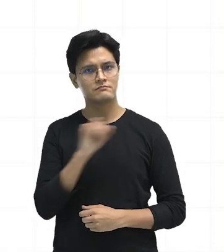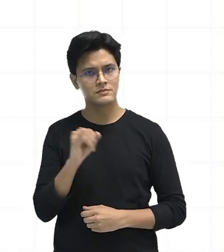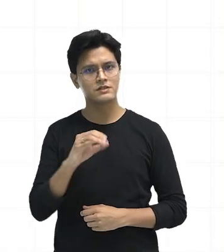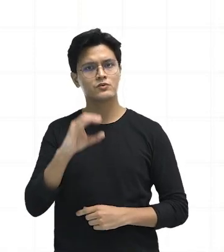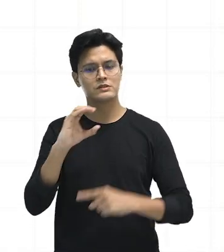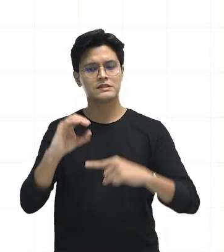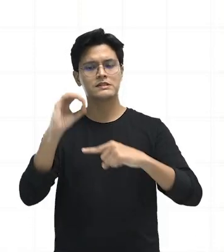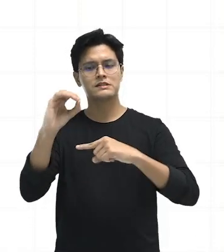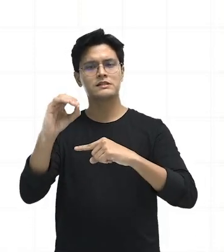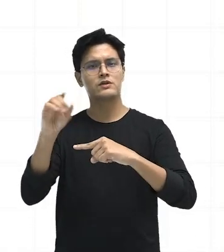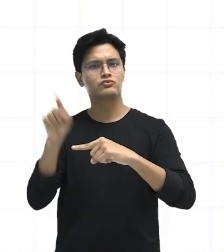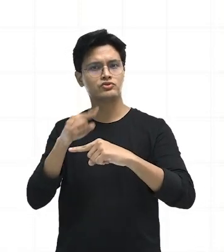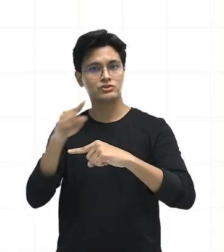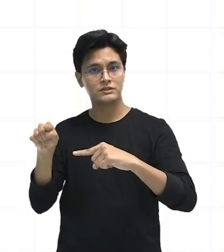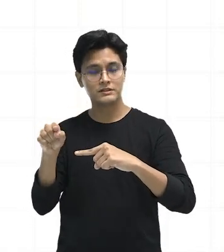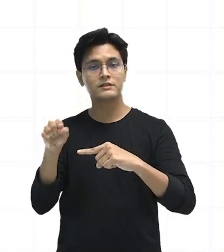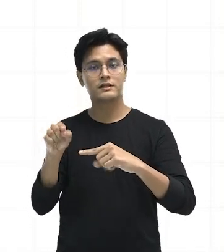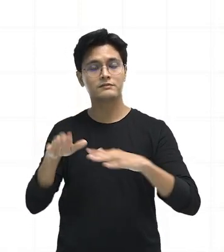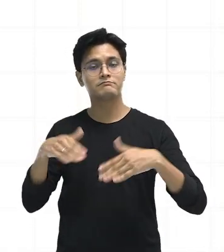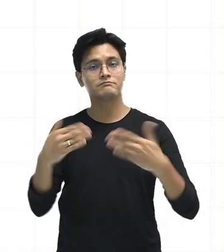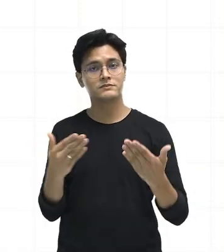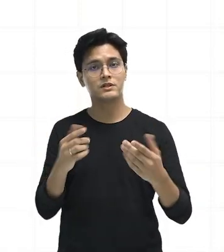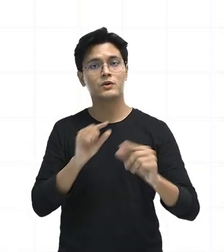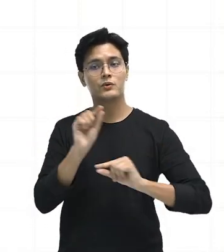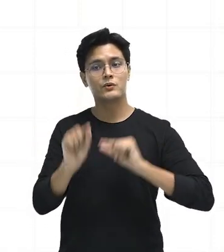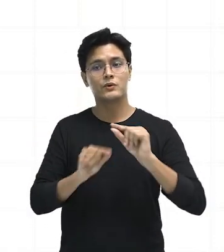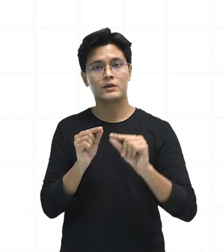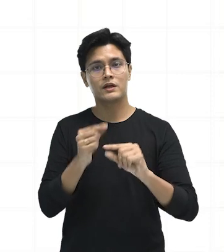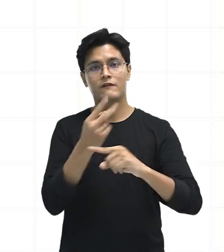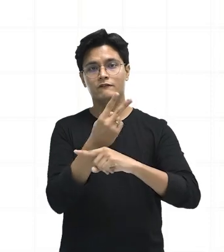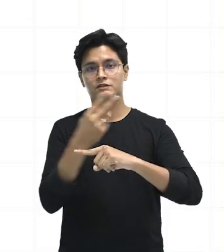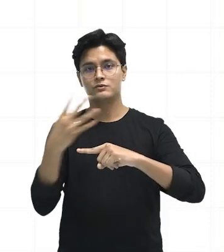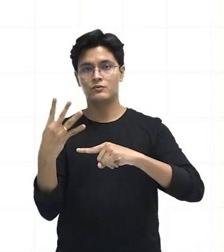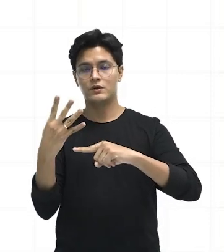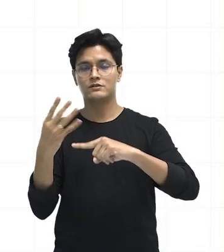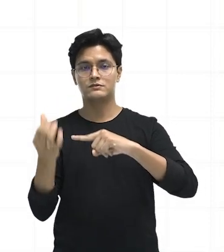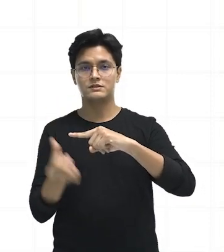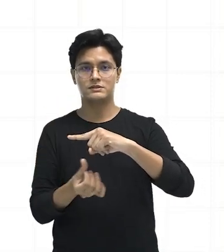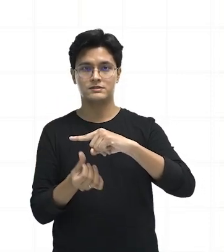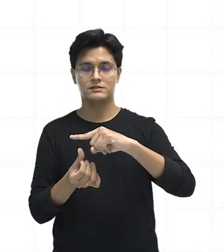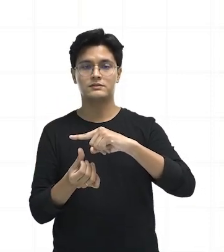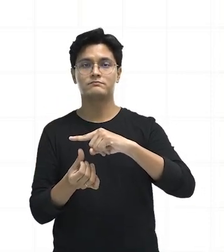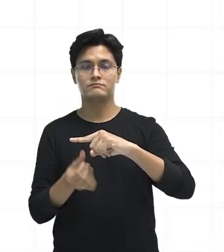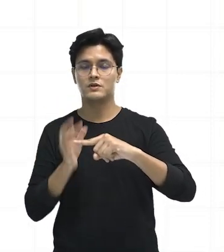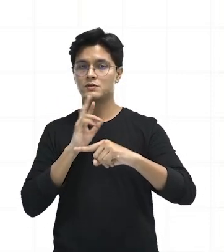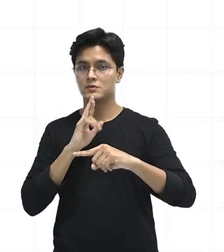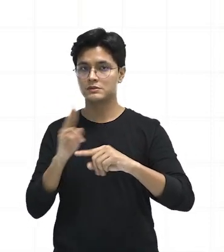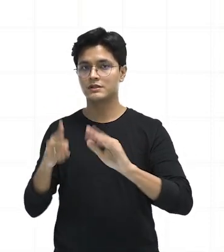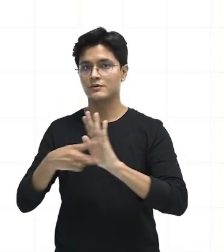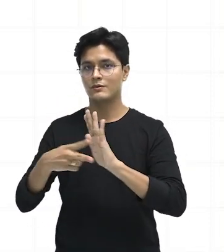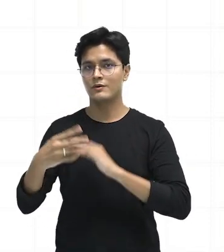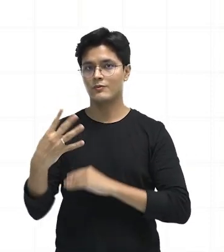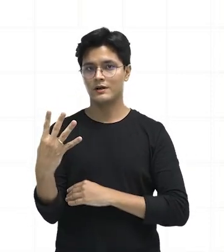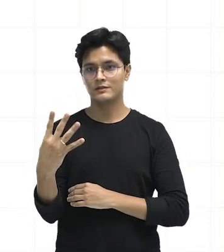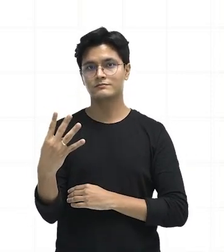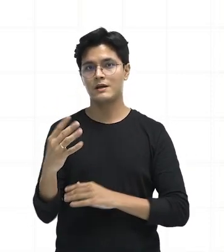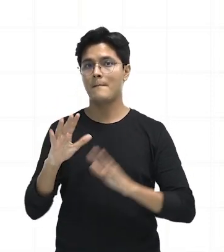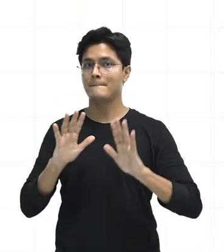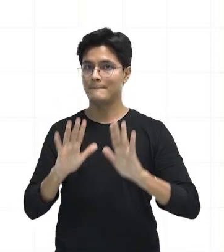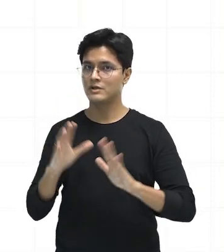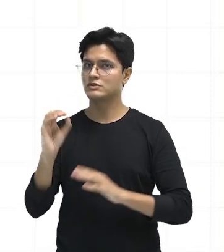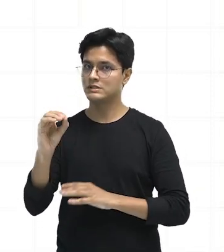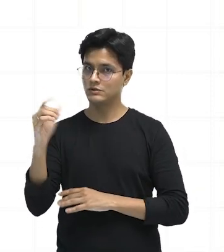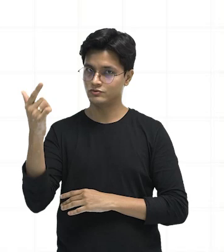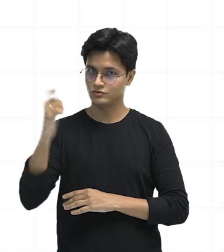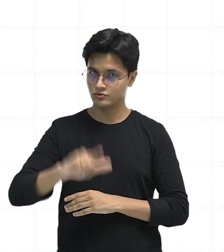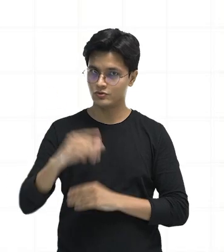parte de cima, a gente tem 24 dividido por 6, cujo resultado é igual a 4. Mas esse zero volta para